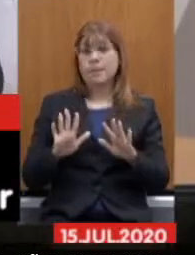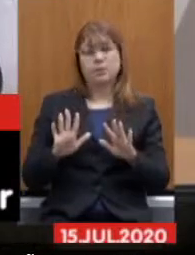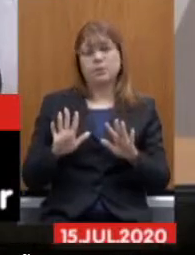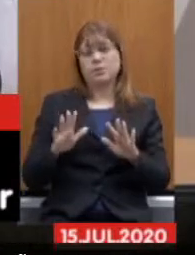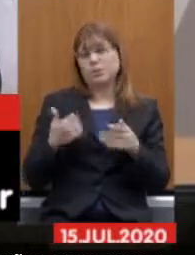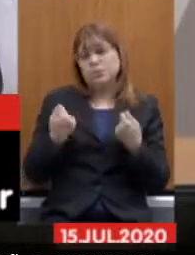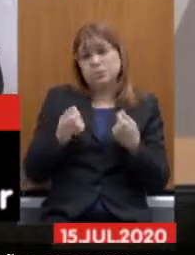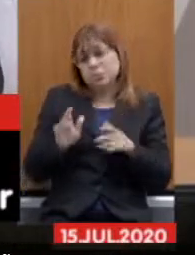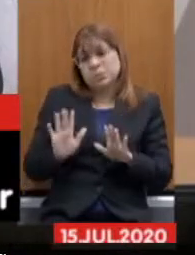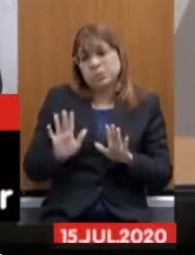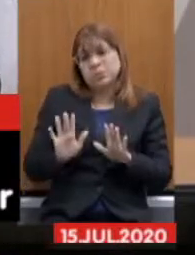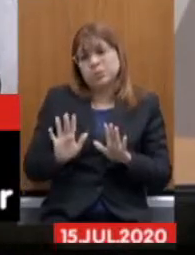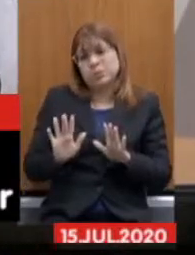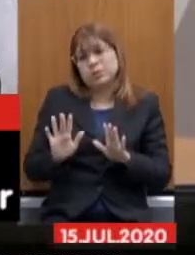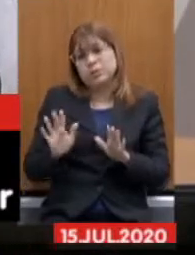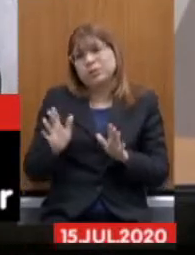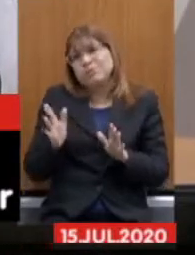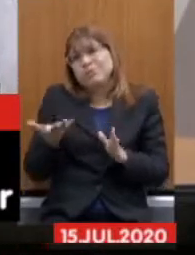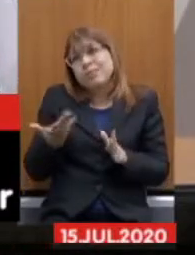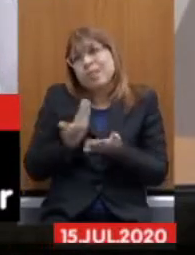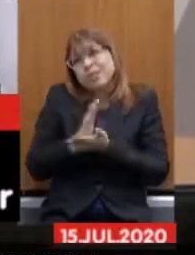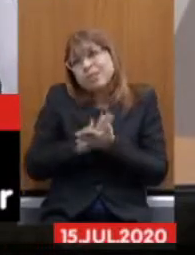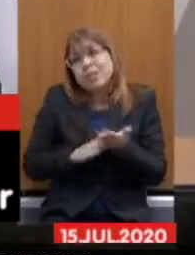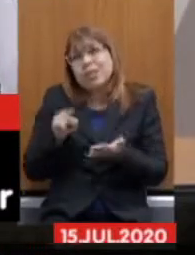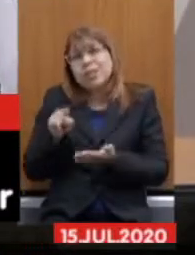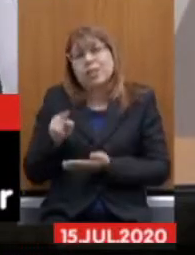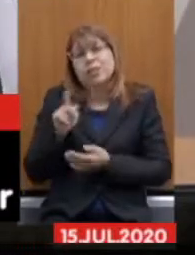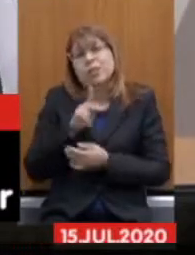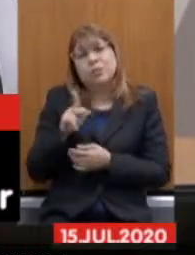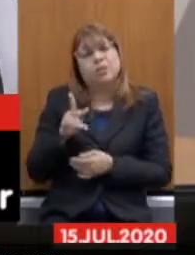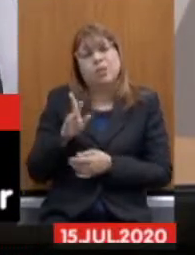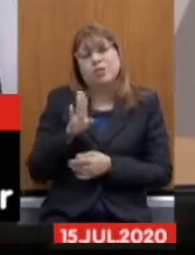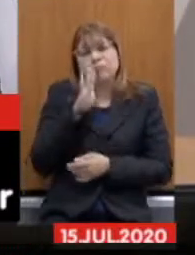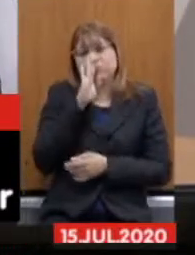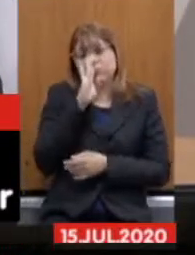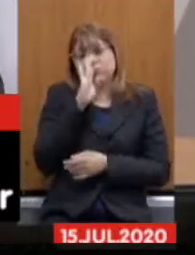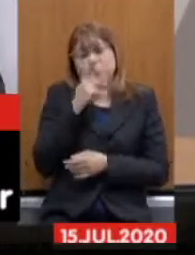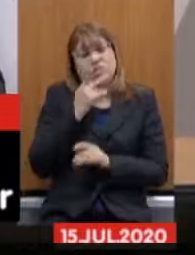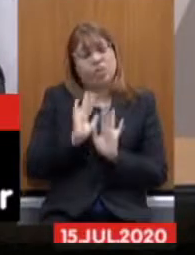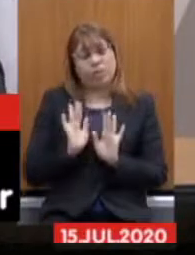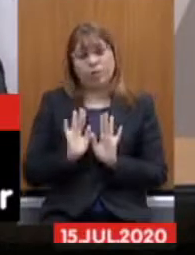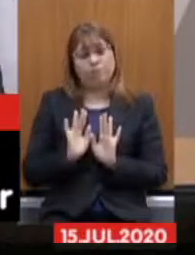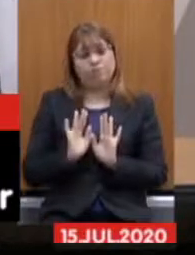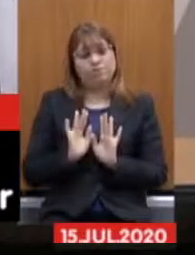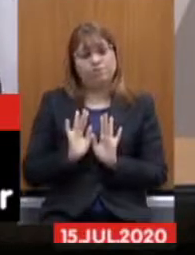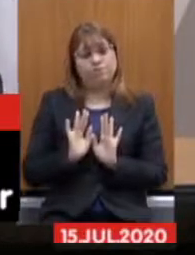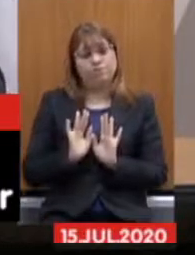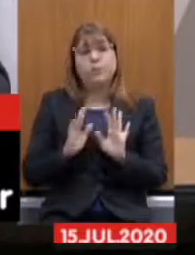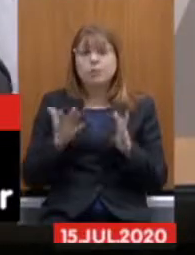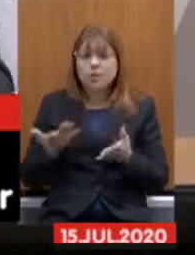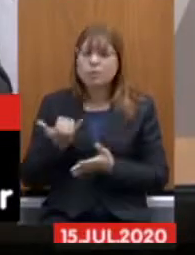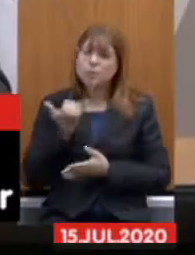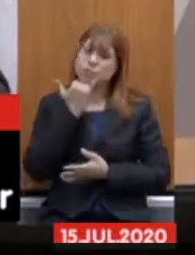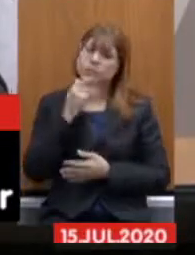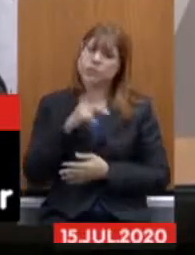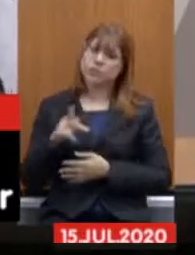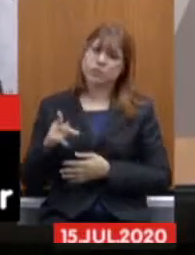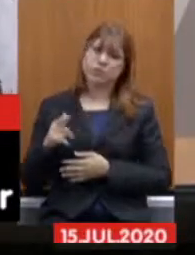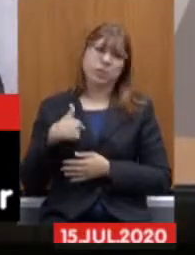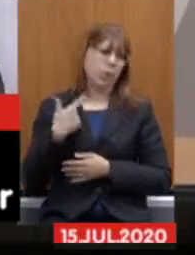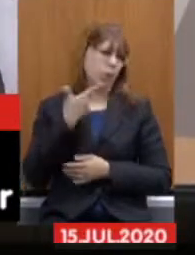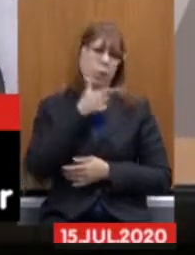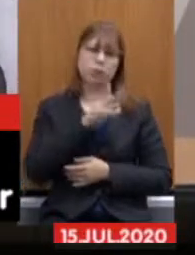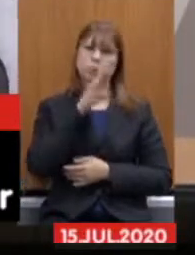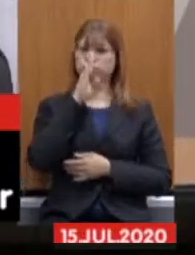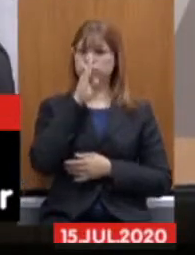indispor com o presidente não falam ficam calados senhor presidente me desculpe mas não consigo